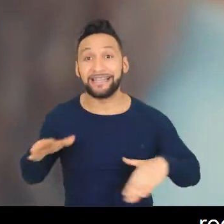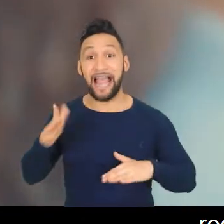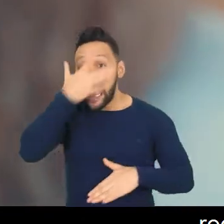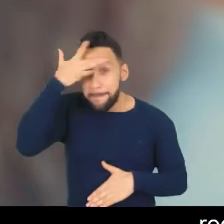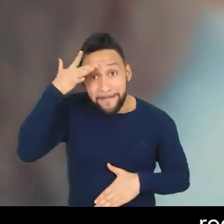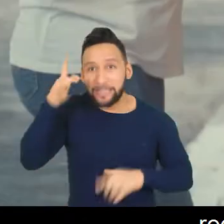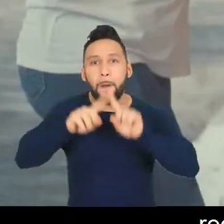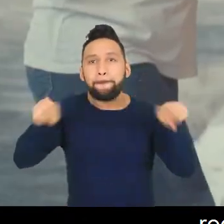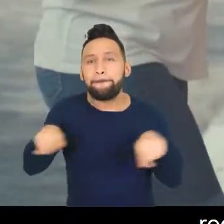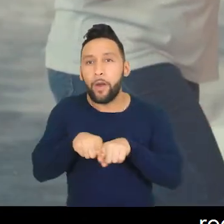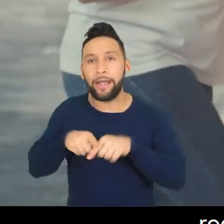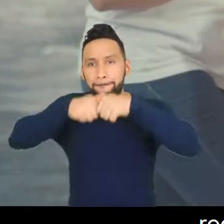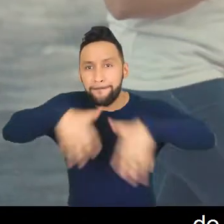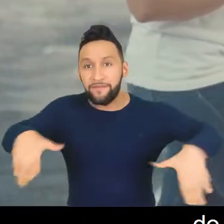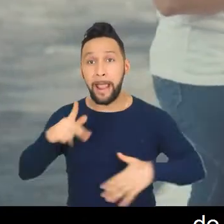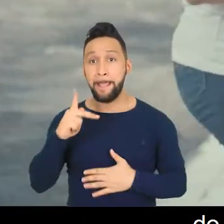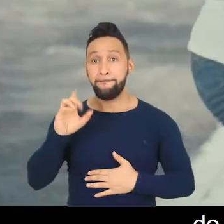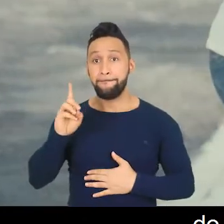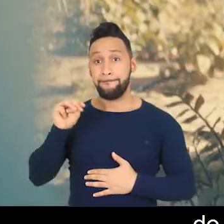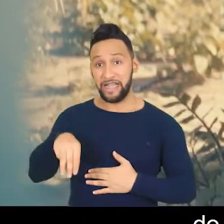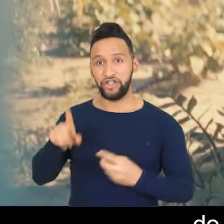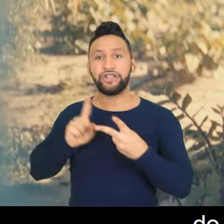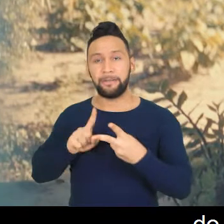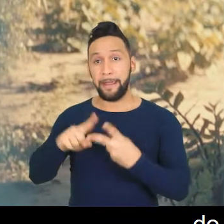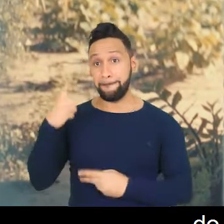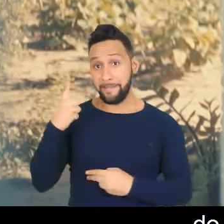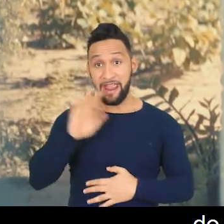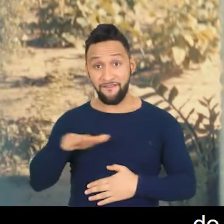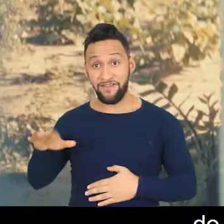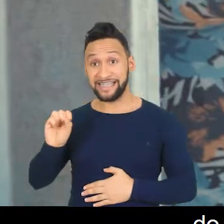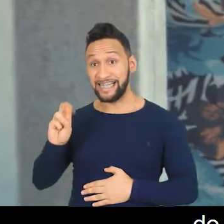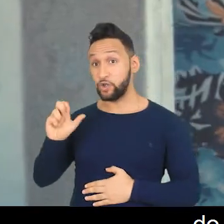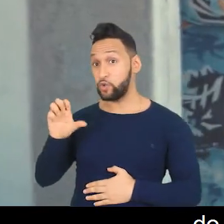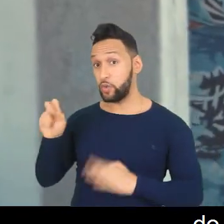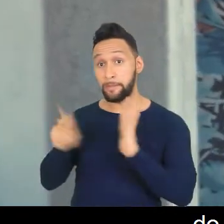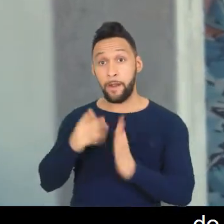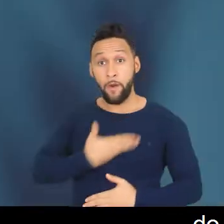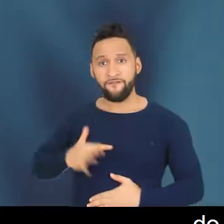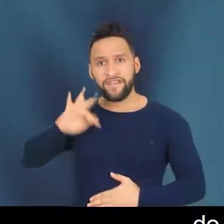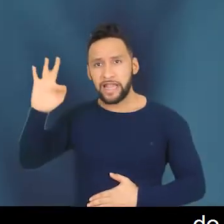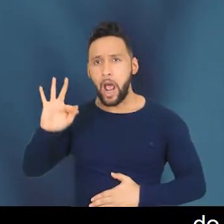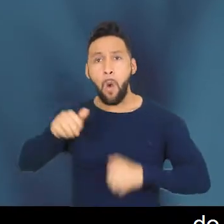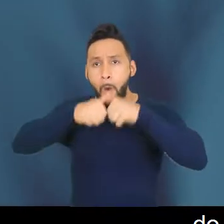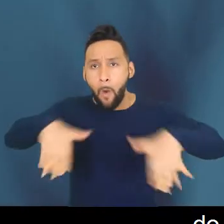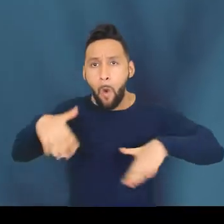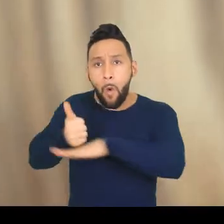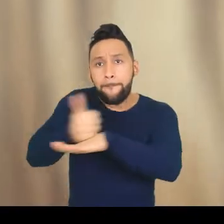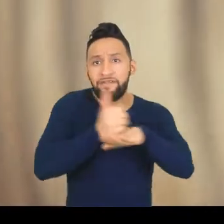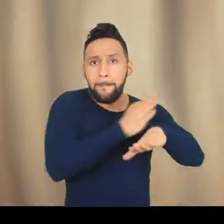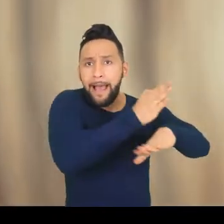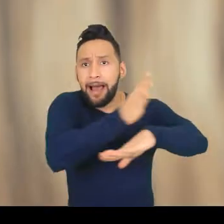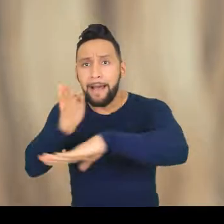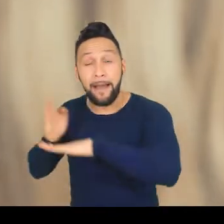semanais através dos programas PADIM, do Governo do Ceará, e Primeira Infância no SUAS, do Governo Federal. Desde